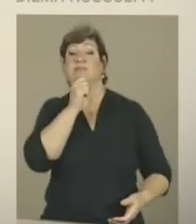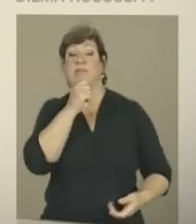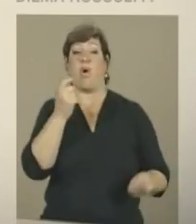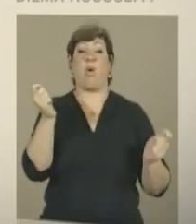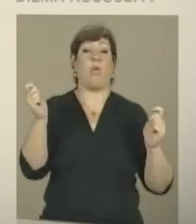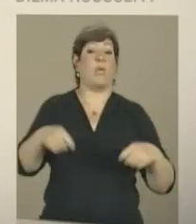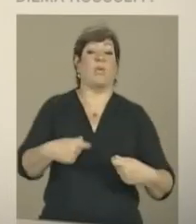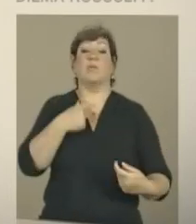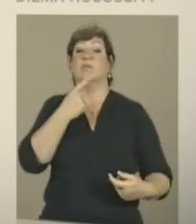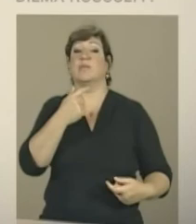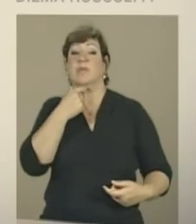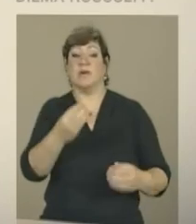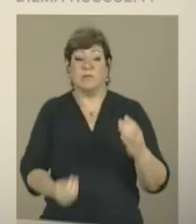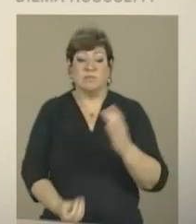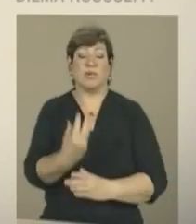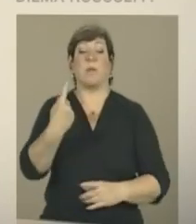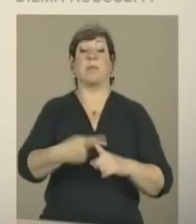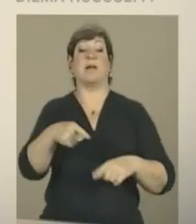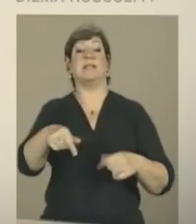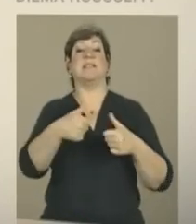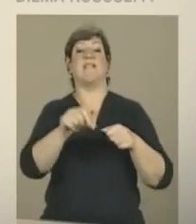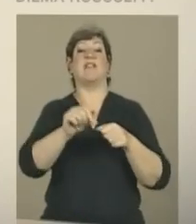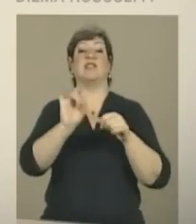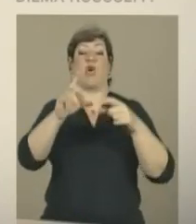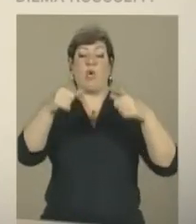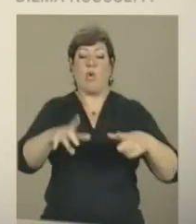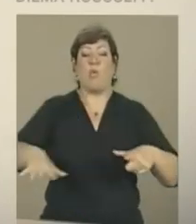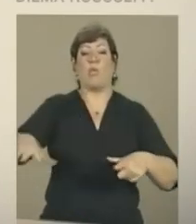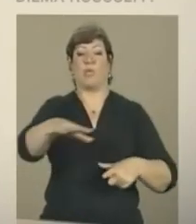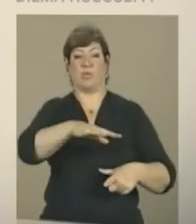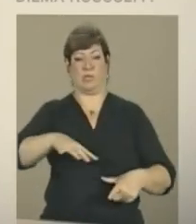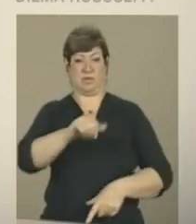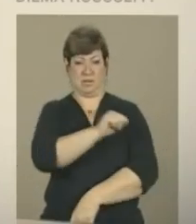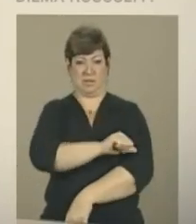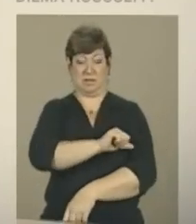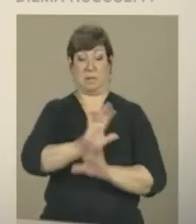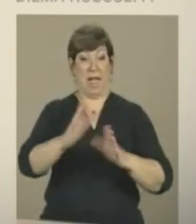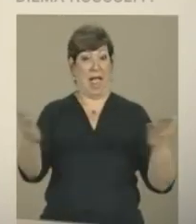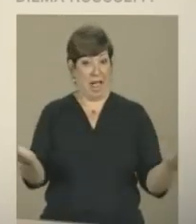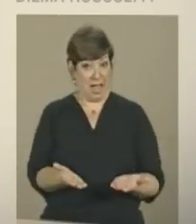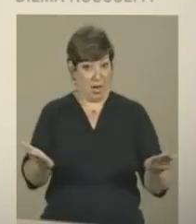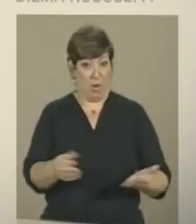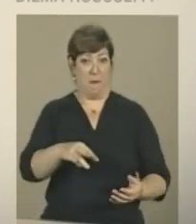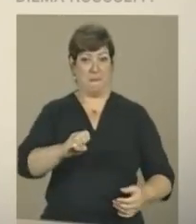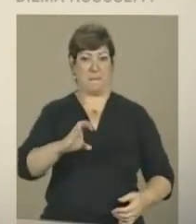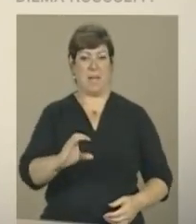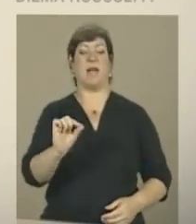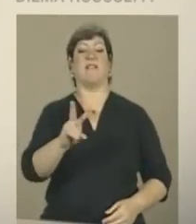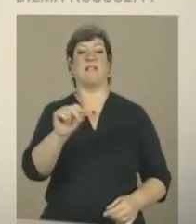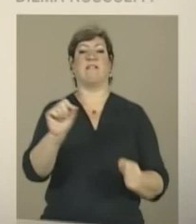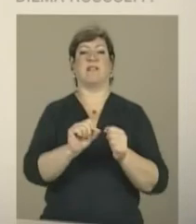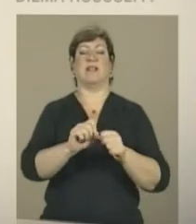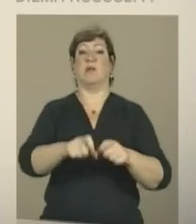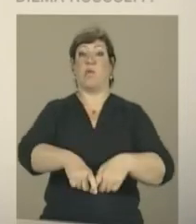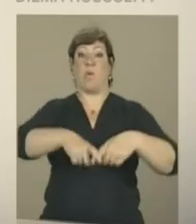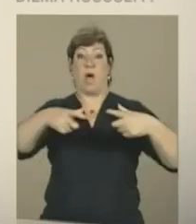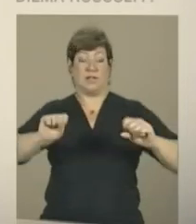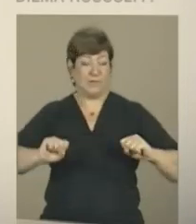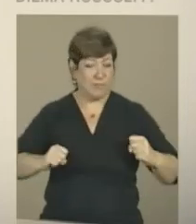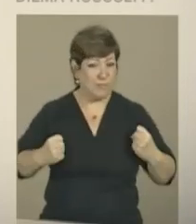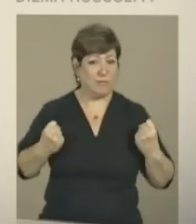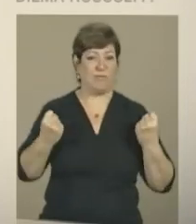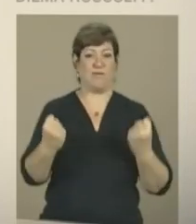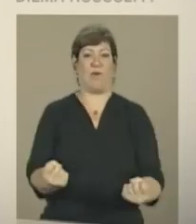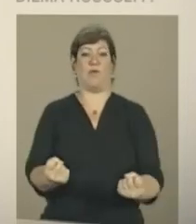de implantar porque estava fazendo isso localizadamente agora o MEC vai fazer um grande esforço